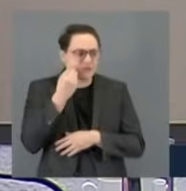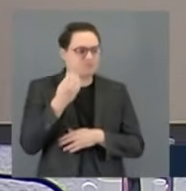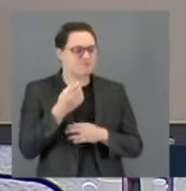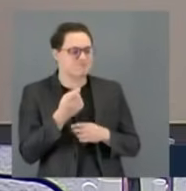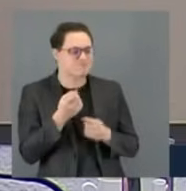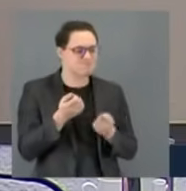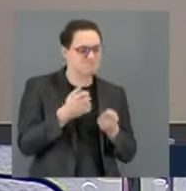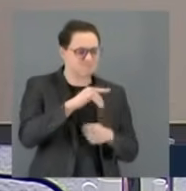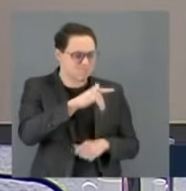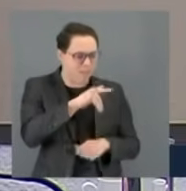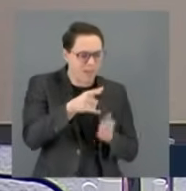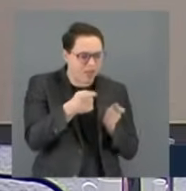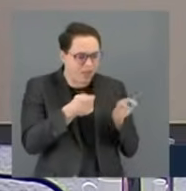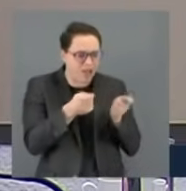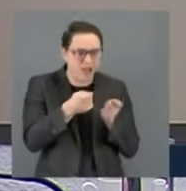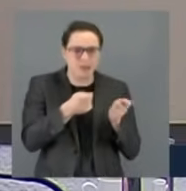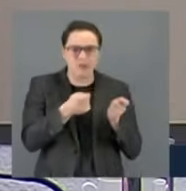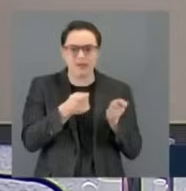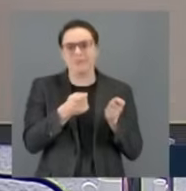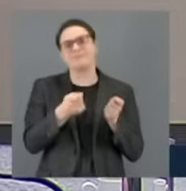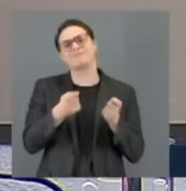direitos de